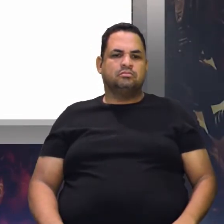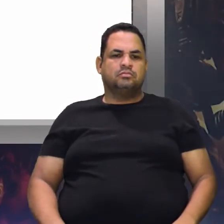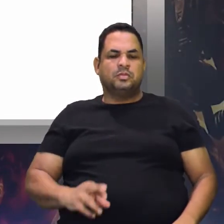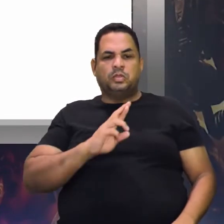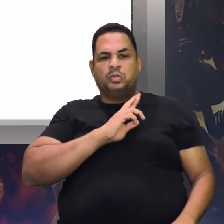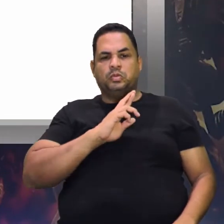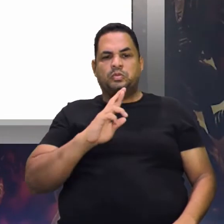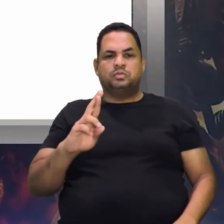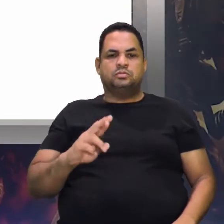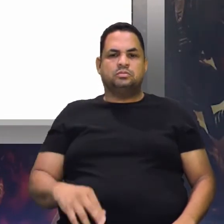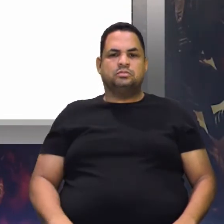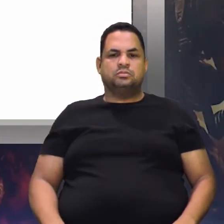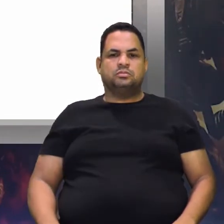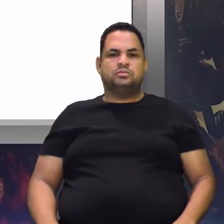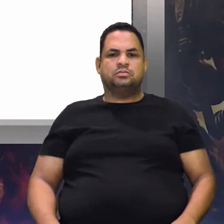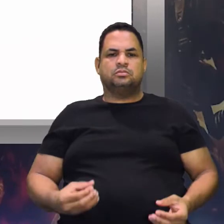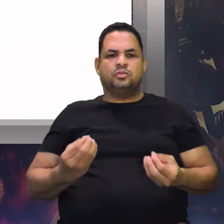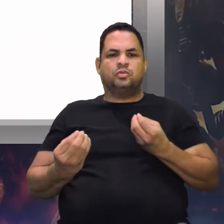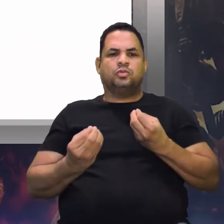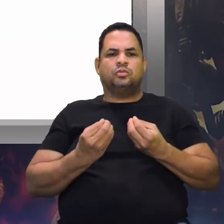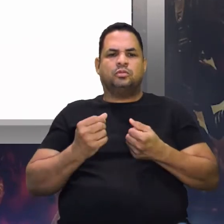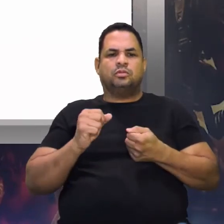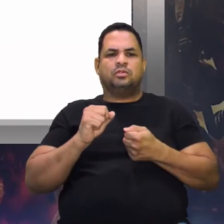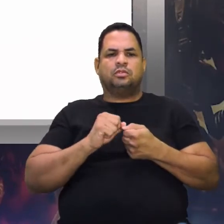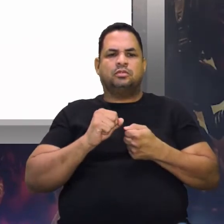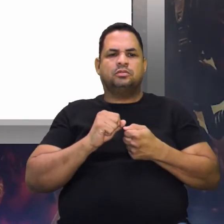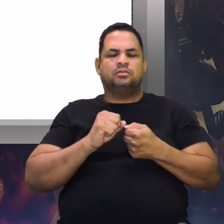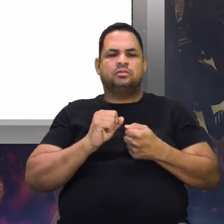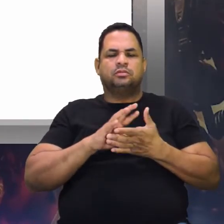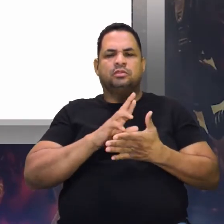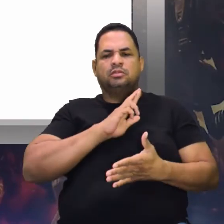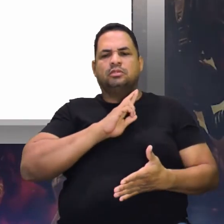religiosa, como era feita a religião no Egito?